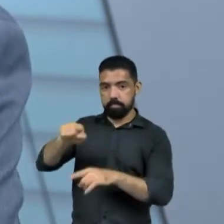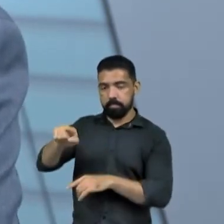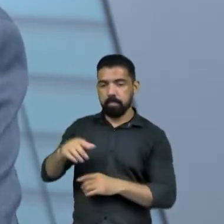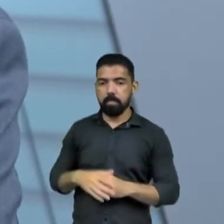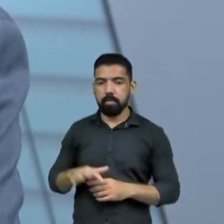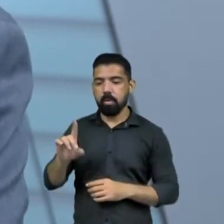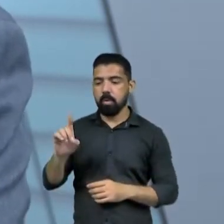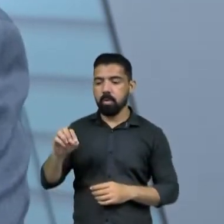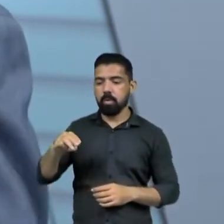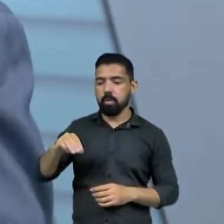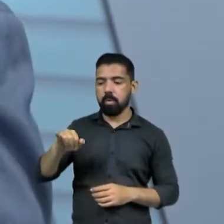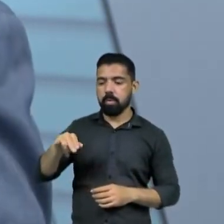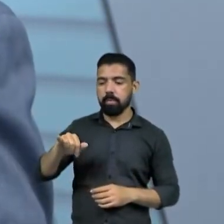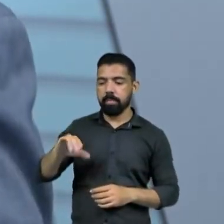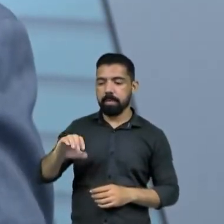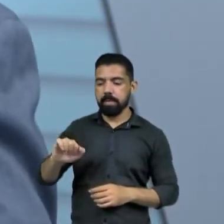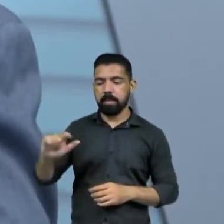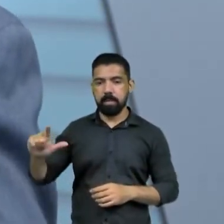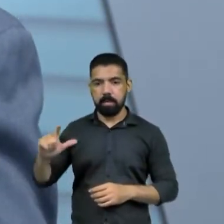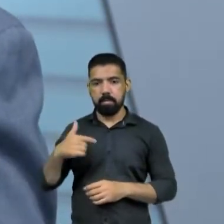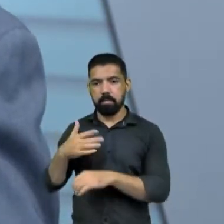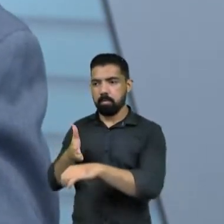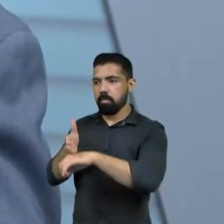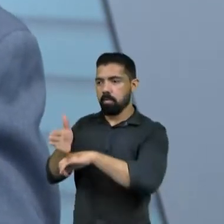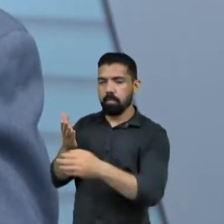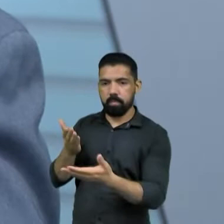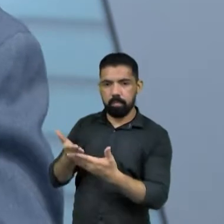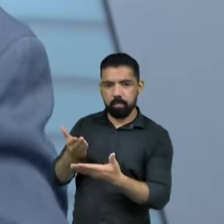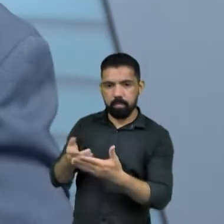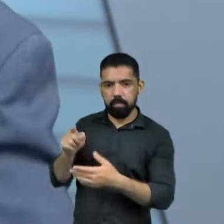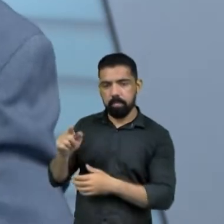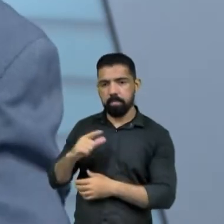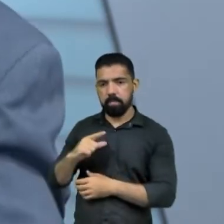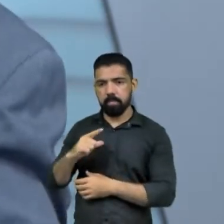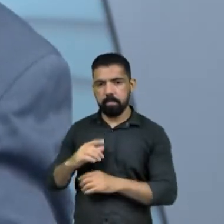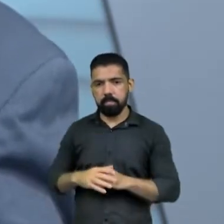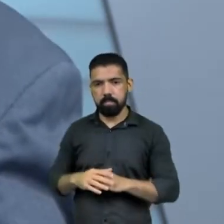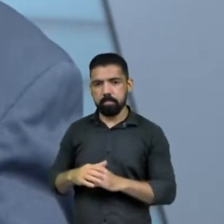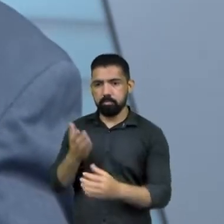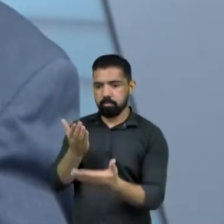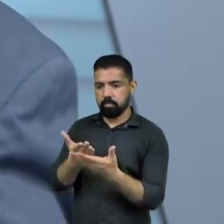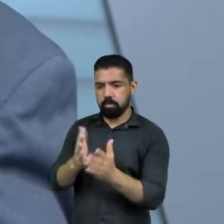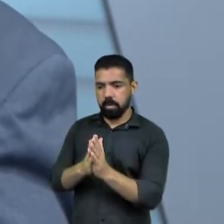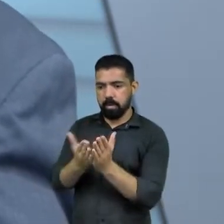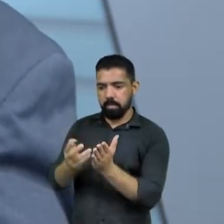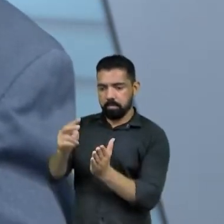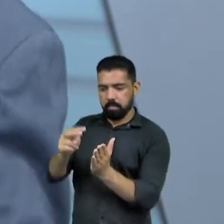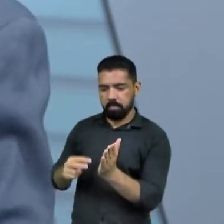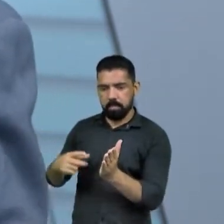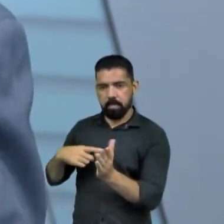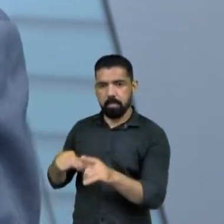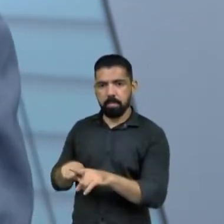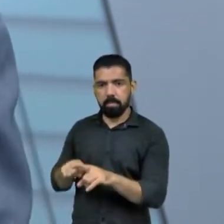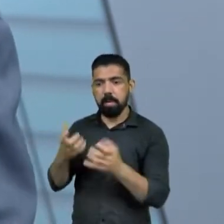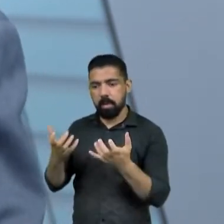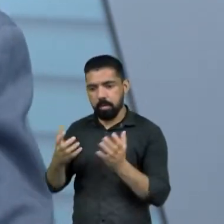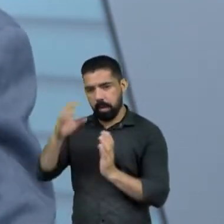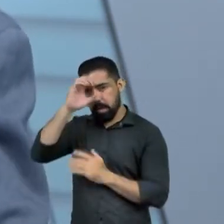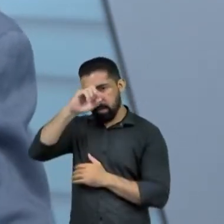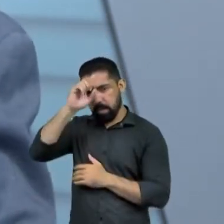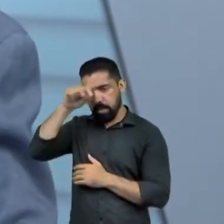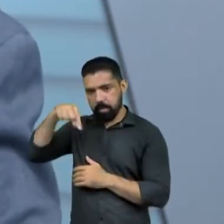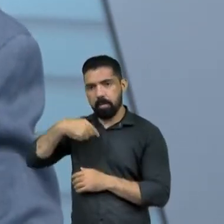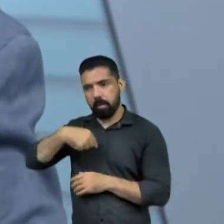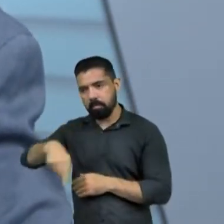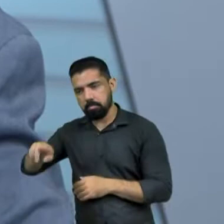que que você vai fazer lá digo eu fou pastor toniel Martins Pastor eu vou estudar Bíblia isso eu quero estudar a bíblia e